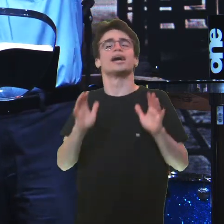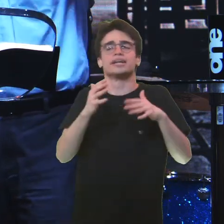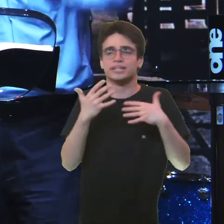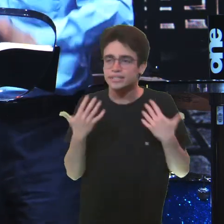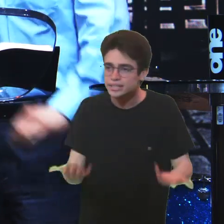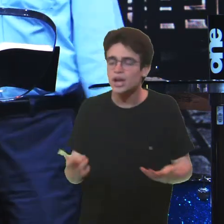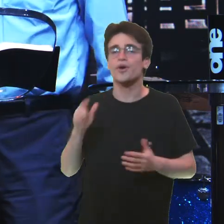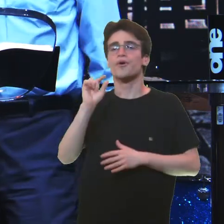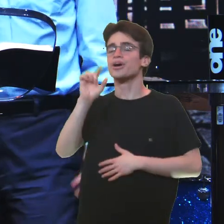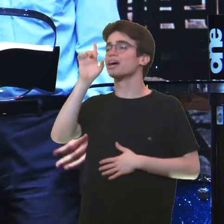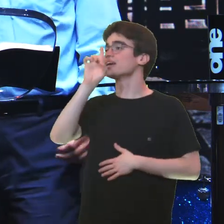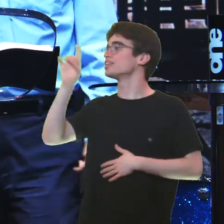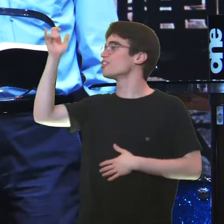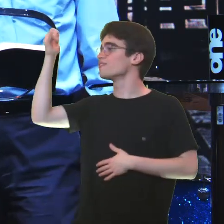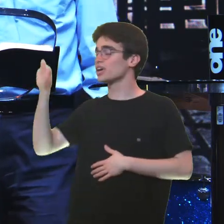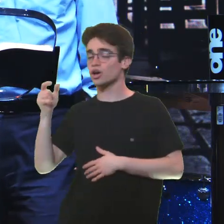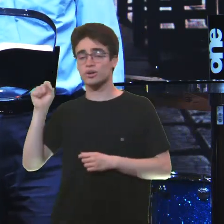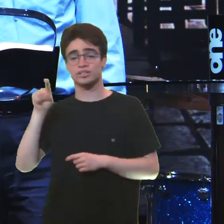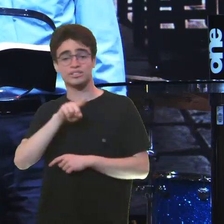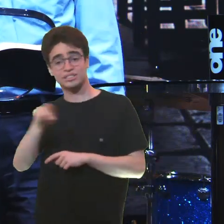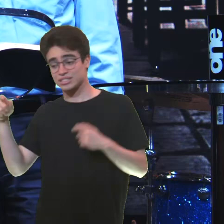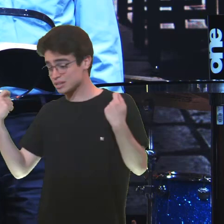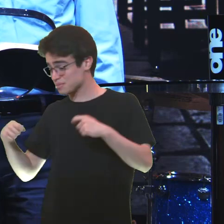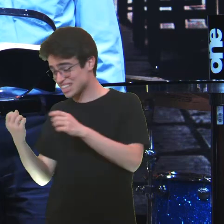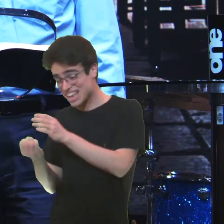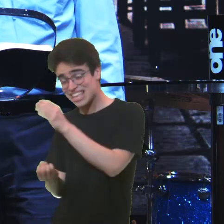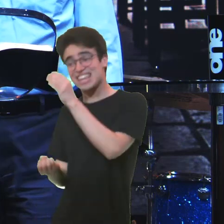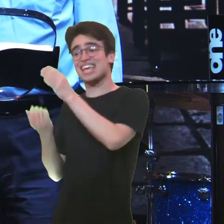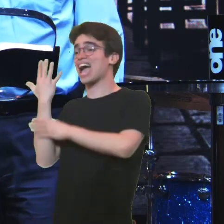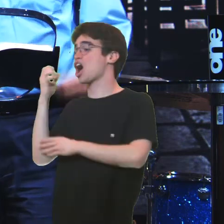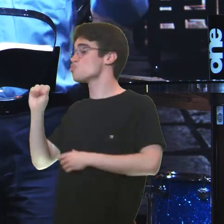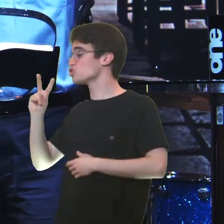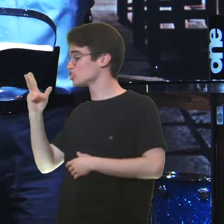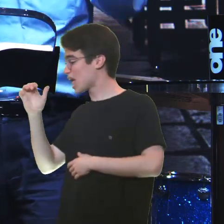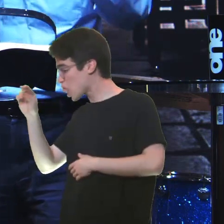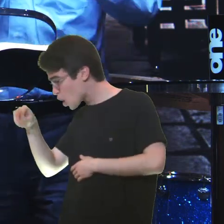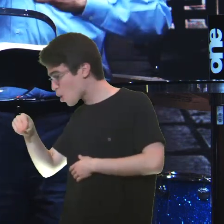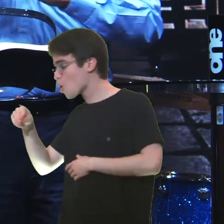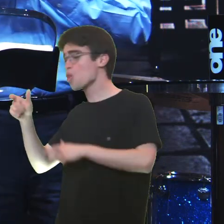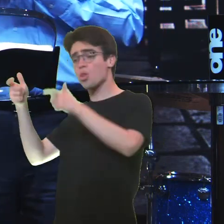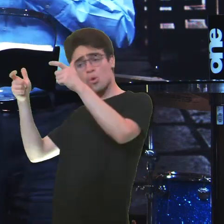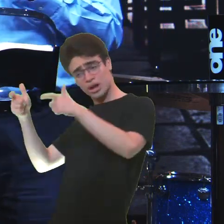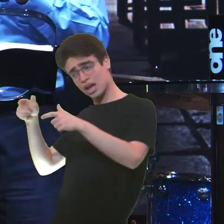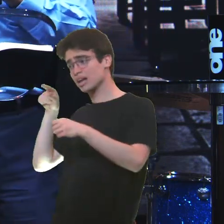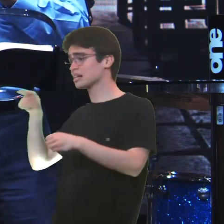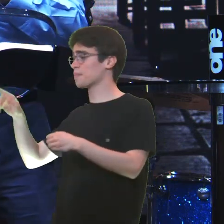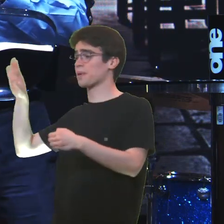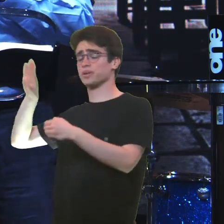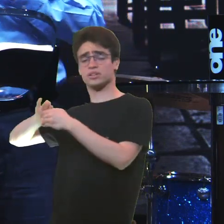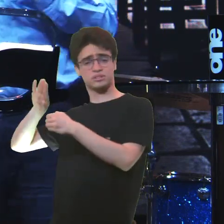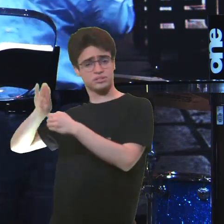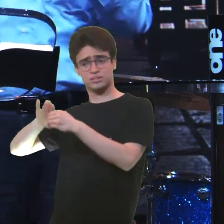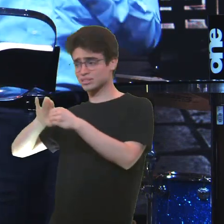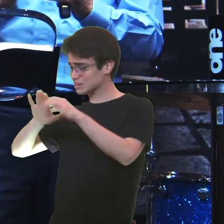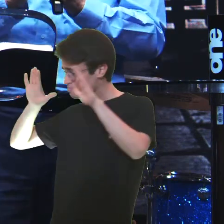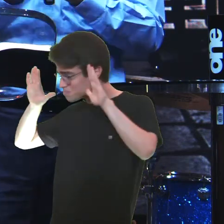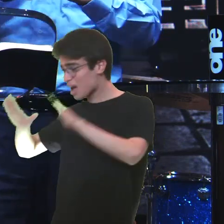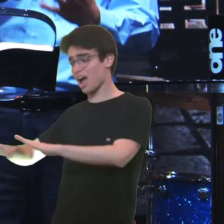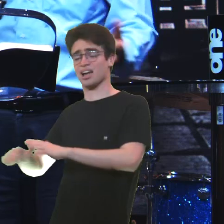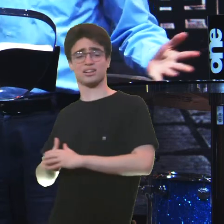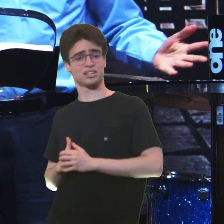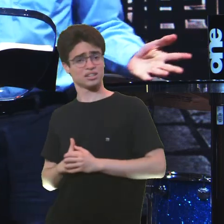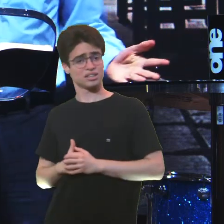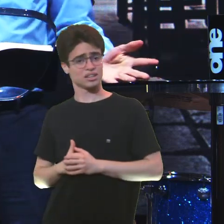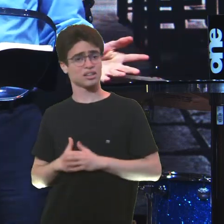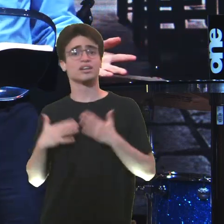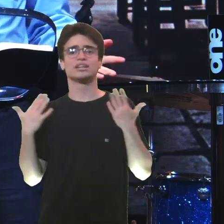shalom de que eles Babilonia. devem construir o shalom na Babilônia, De Babilonia. da Babilônia. La ciudad que en